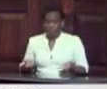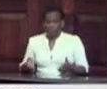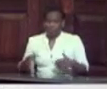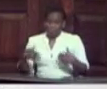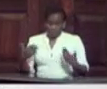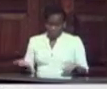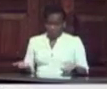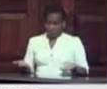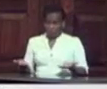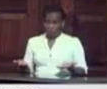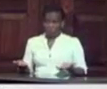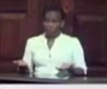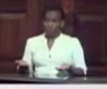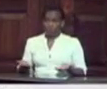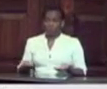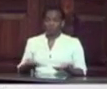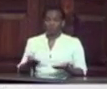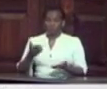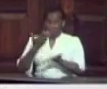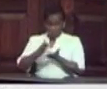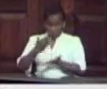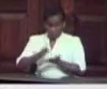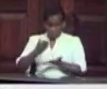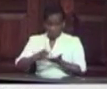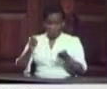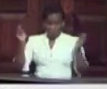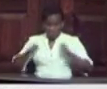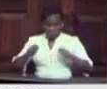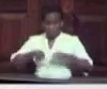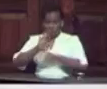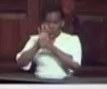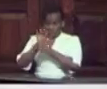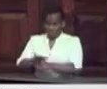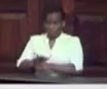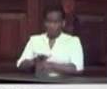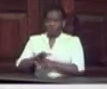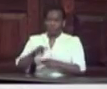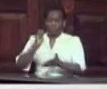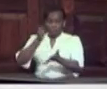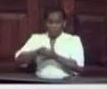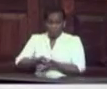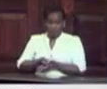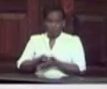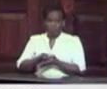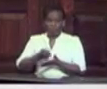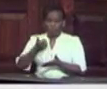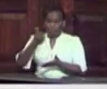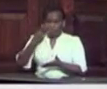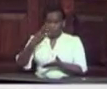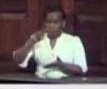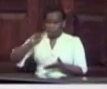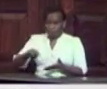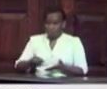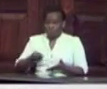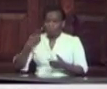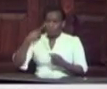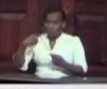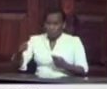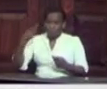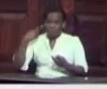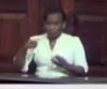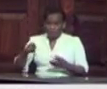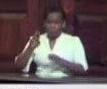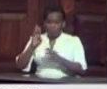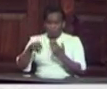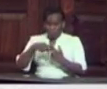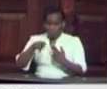Então, as sobras que podem ajudar, já que pagamos 13 milhões por semana no